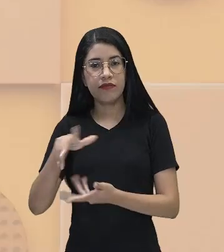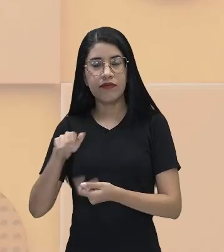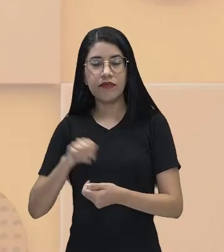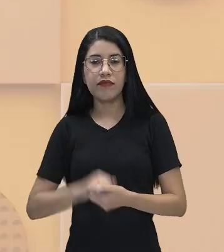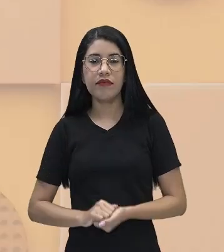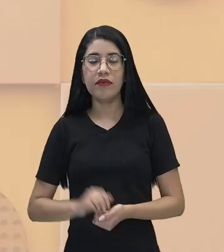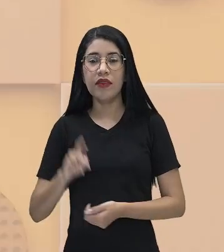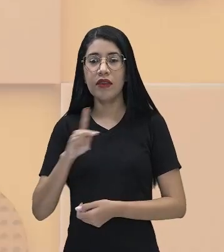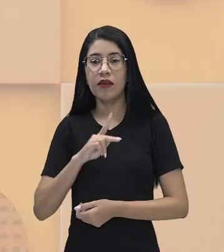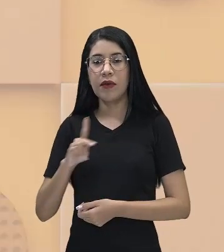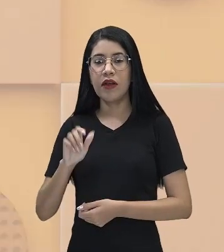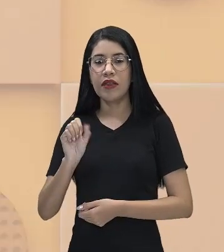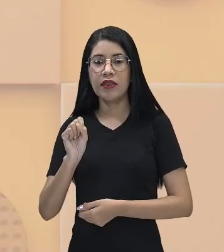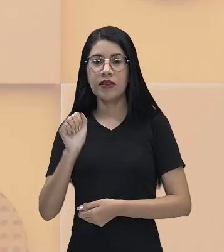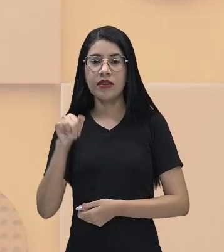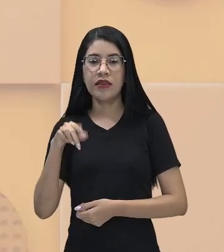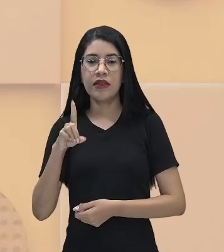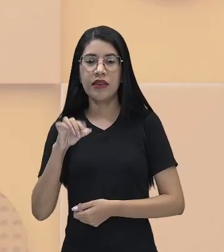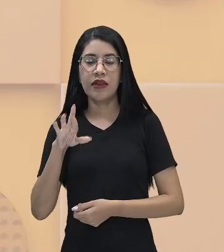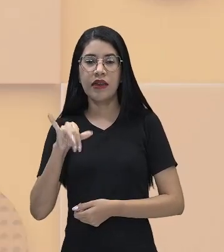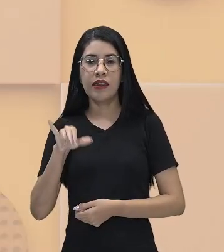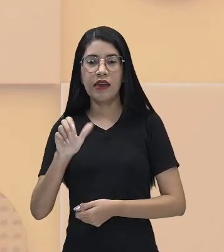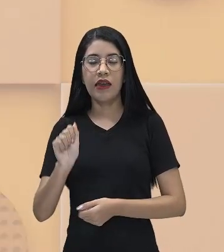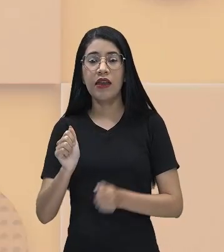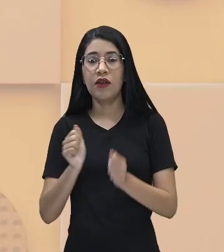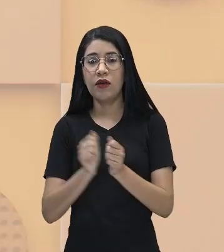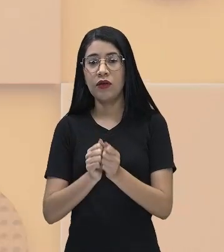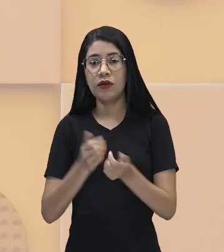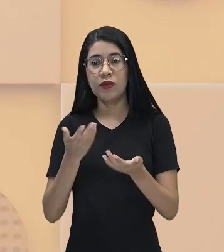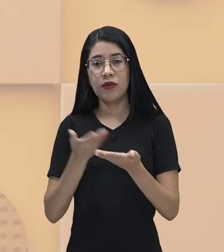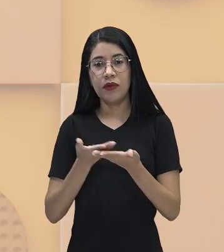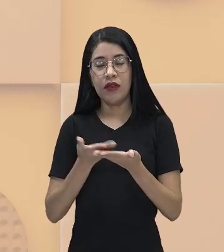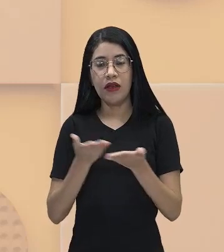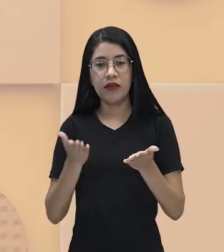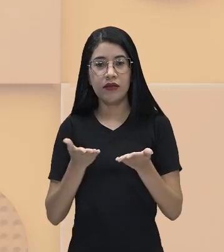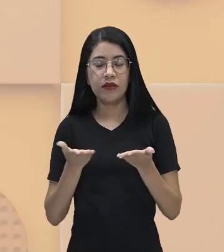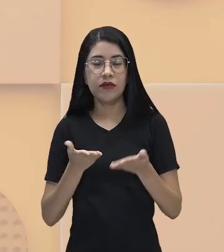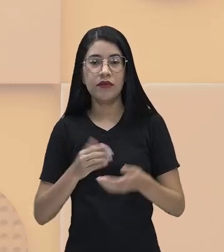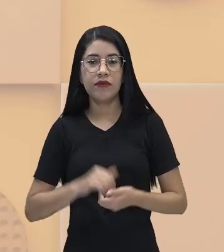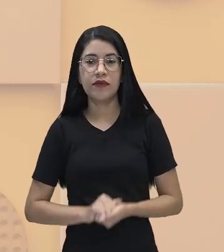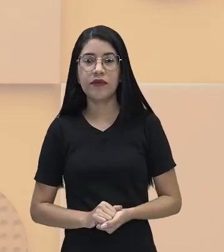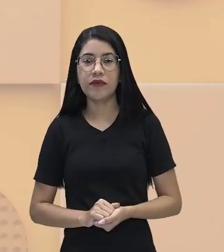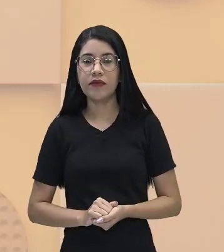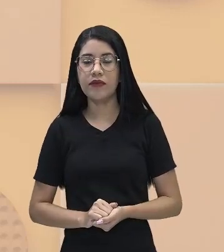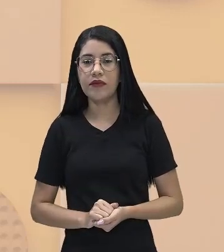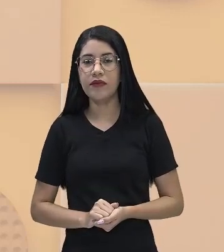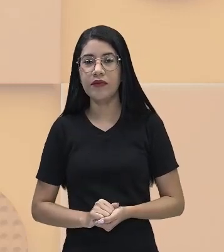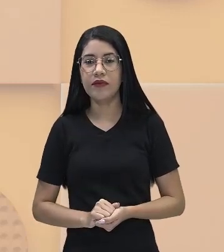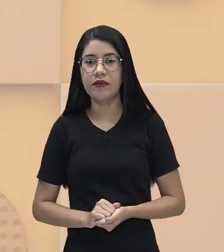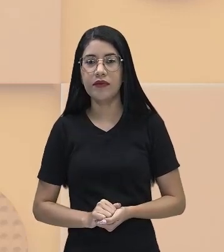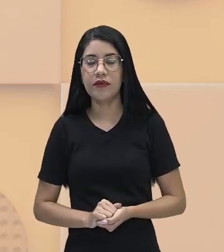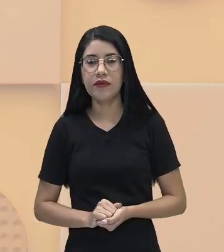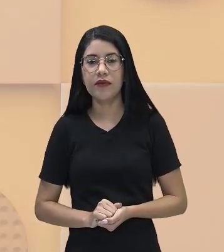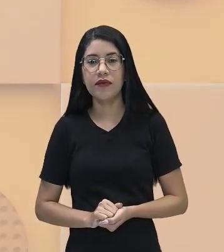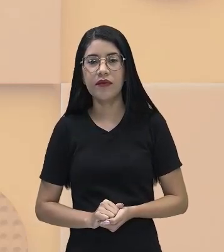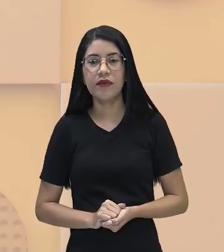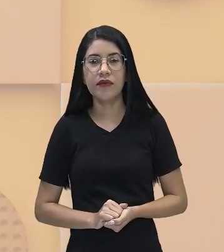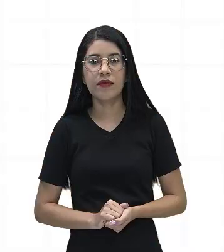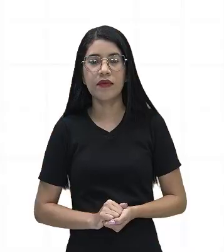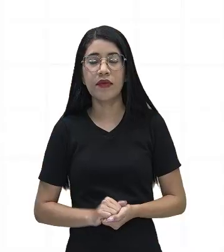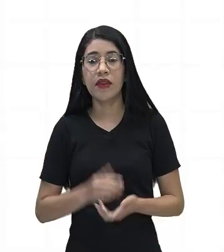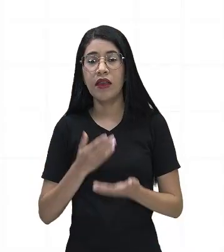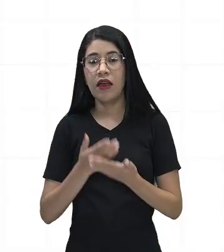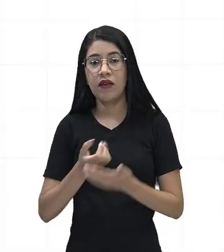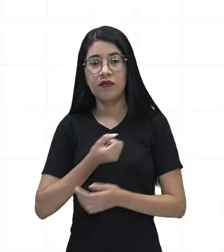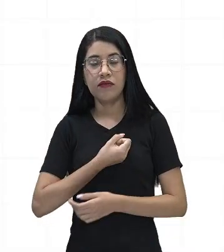sou a professora Sandreia Cascais e estarei com vocês ao longo dessas aulas do nosso componente. Esta é a aula de